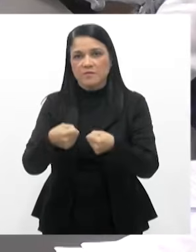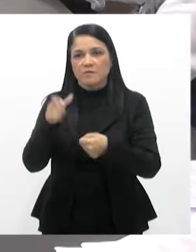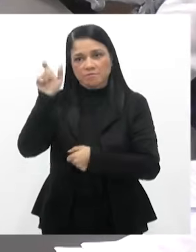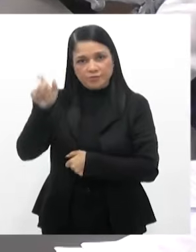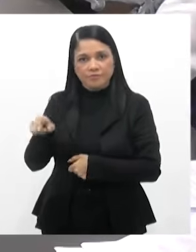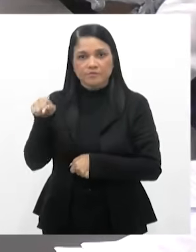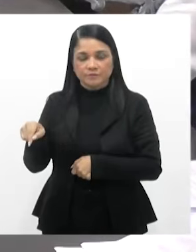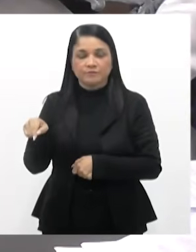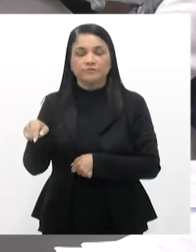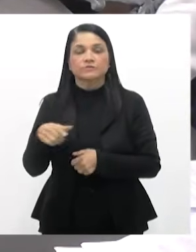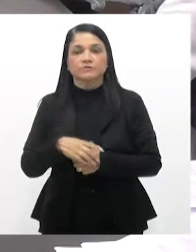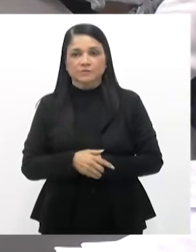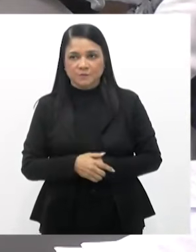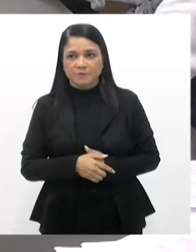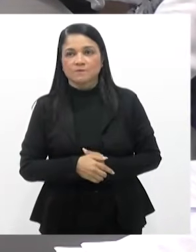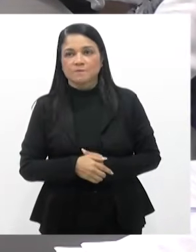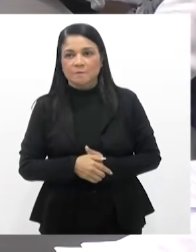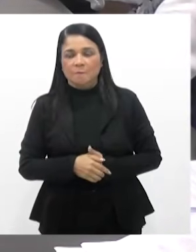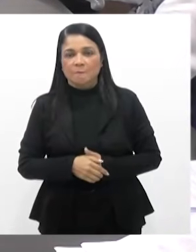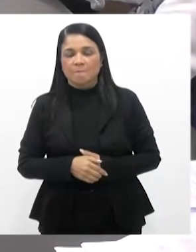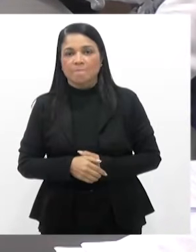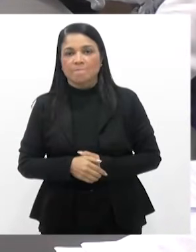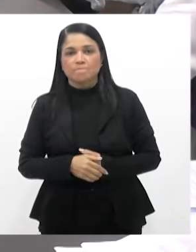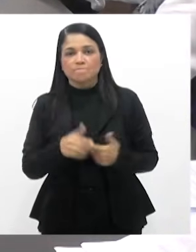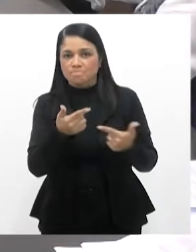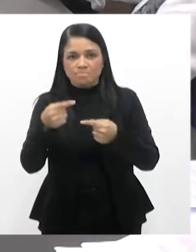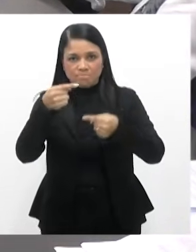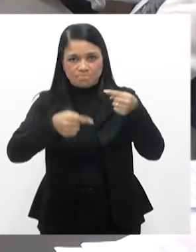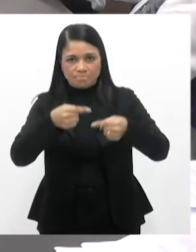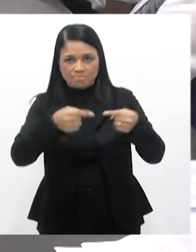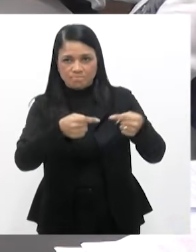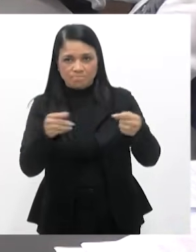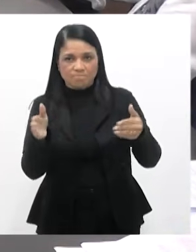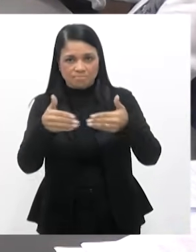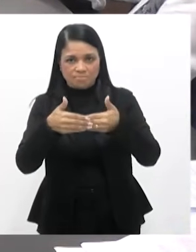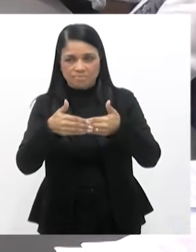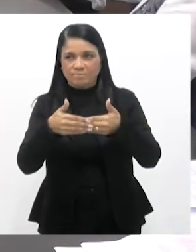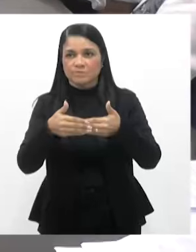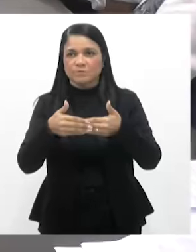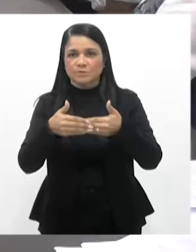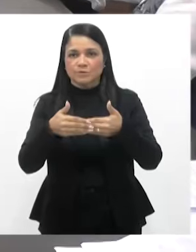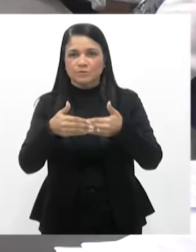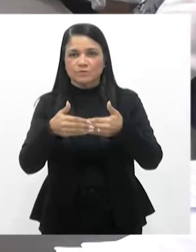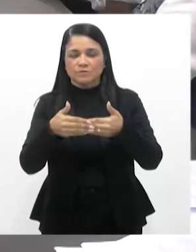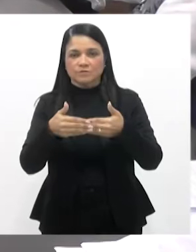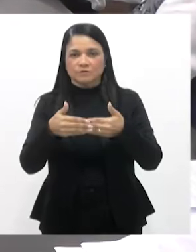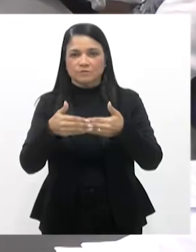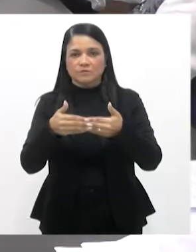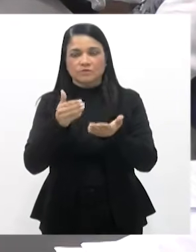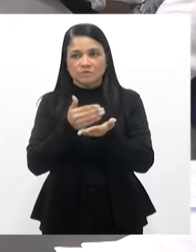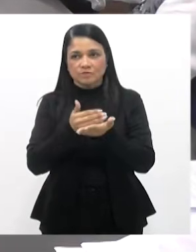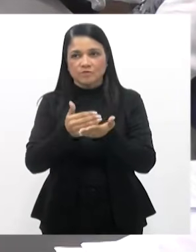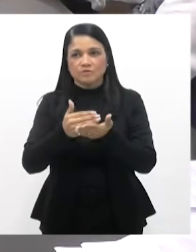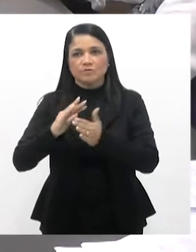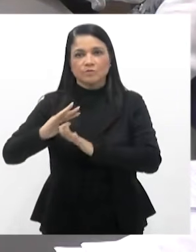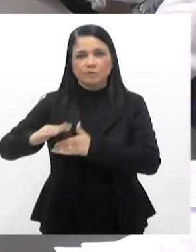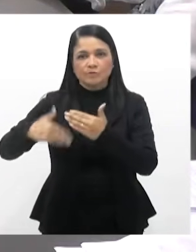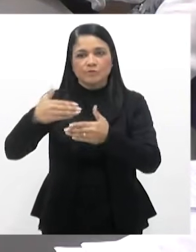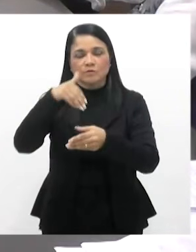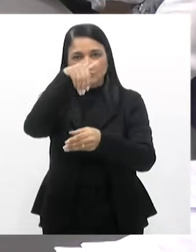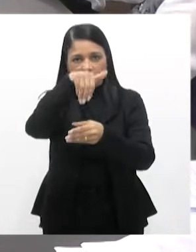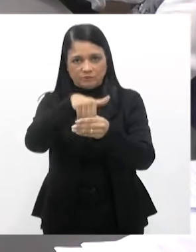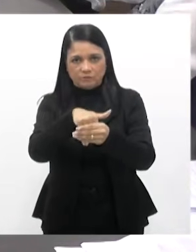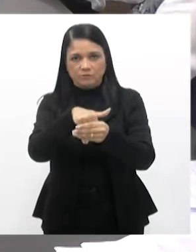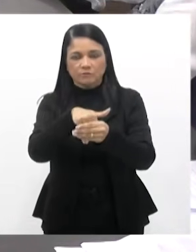ele está bem guarnecido. Bem, não havendo quem queira discutir, encerrada a discussão, vou iniciar o processo de